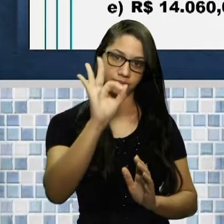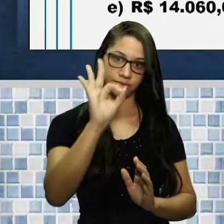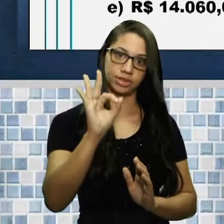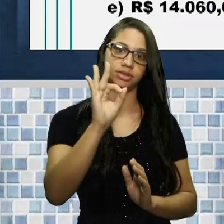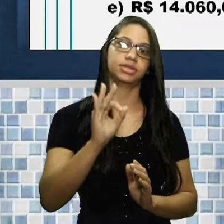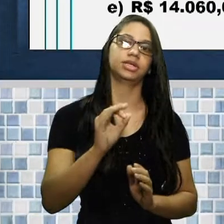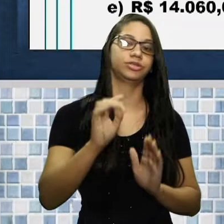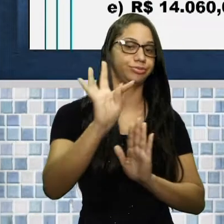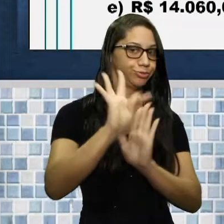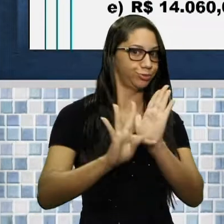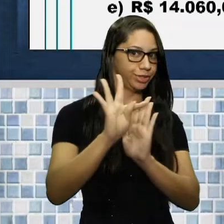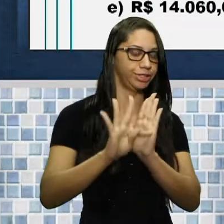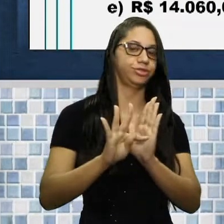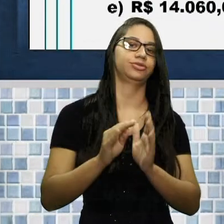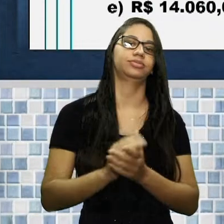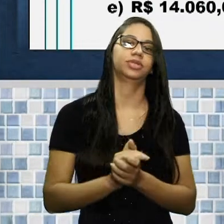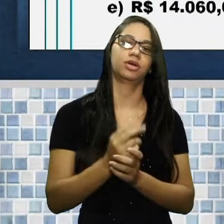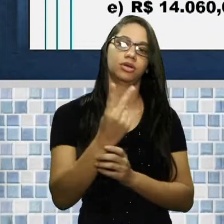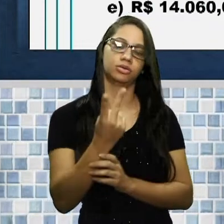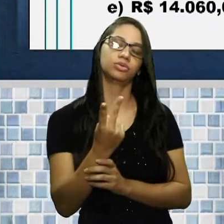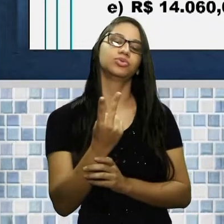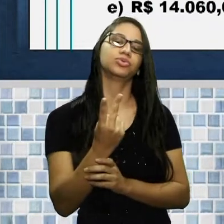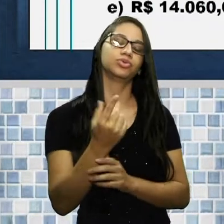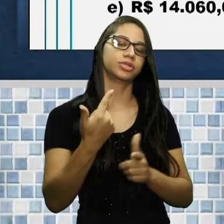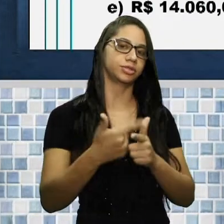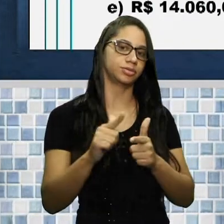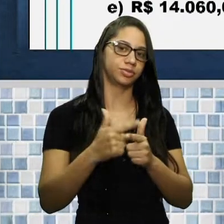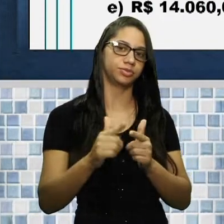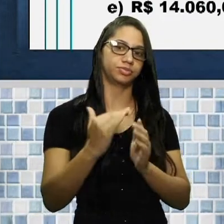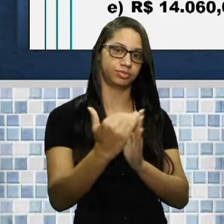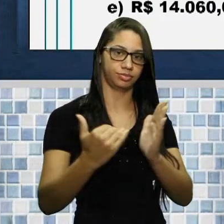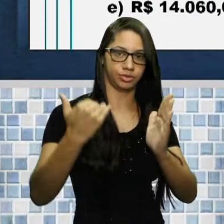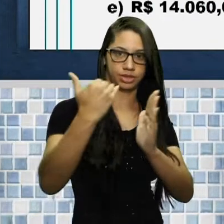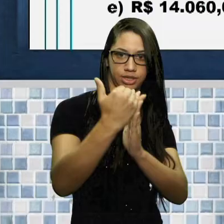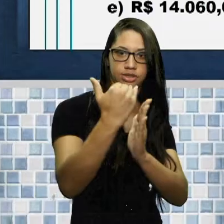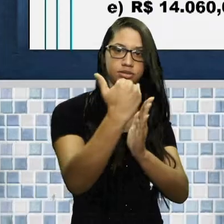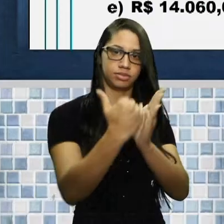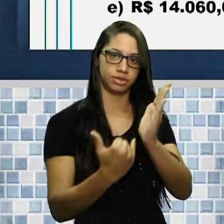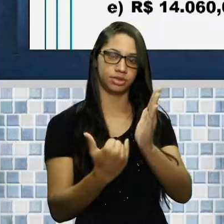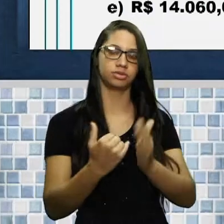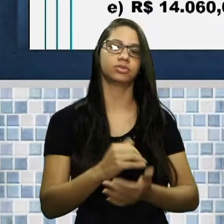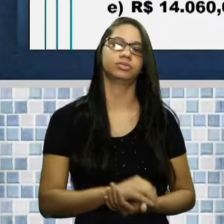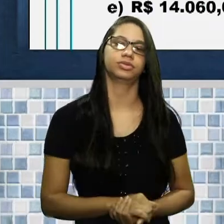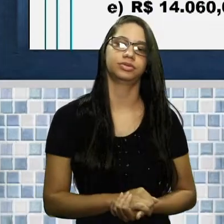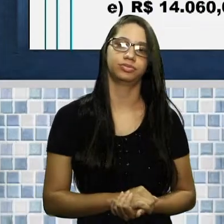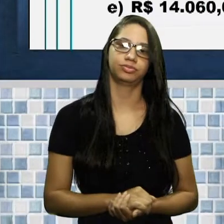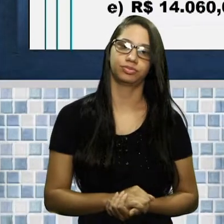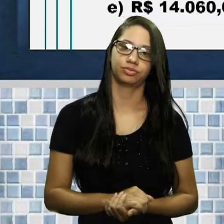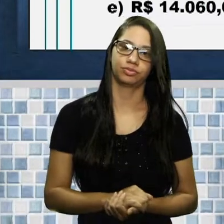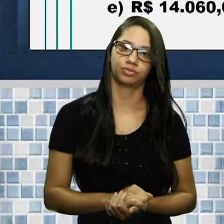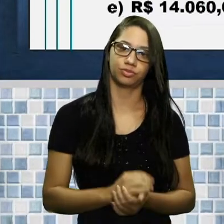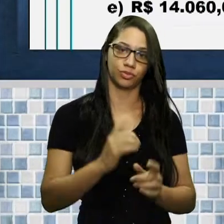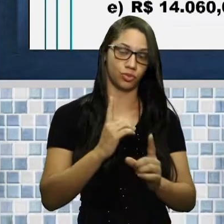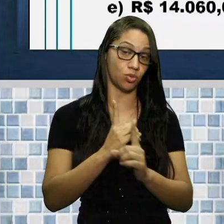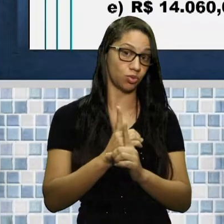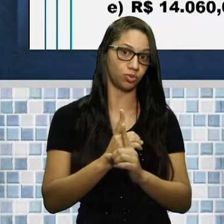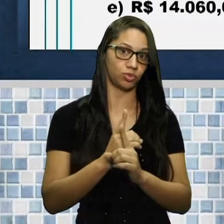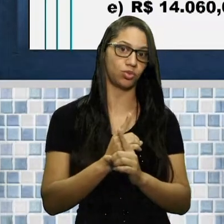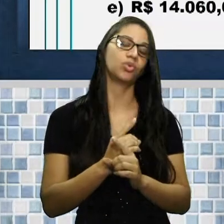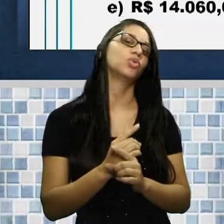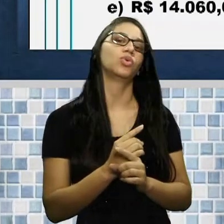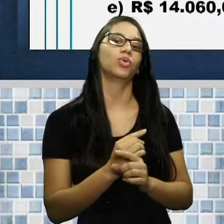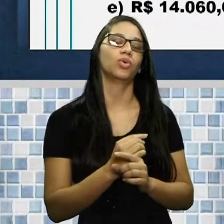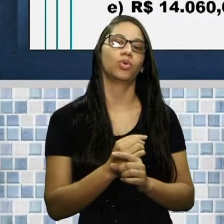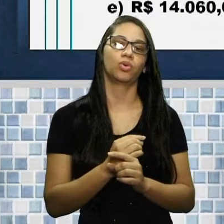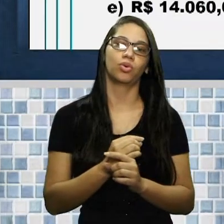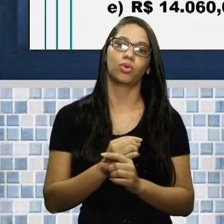texto. Então, você vira aí duas situações de acréscimo e descontos, em que você encontrou o valor